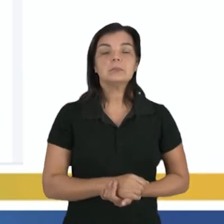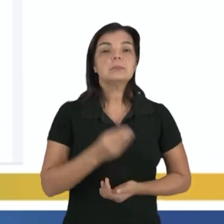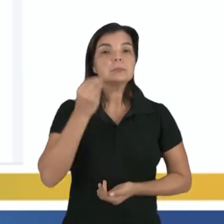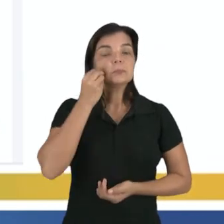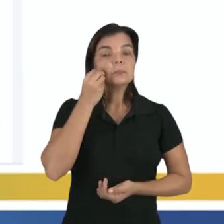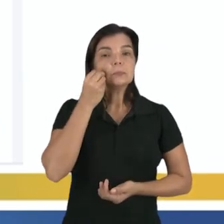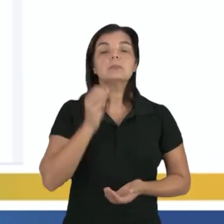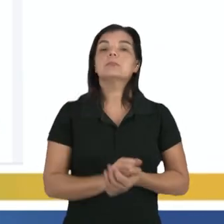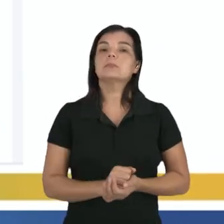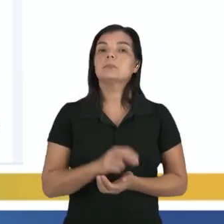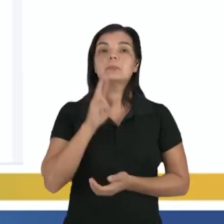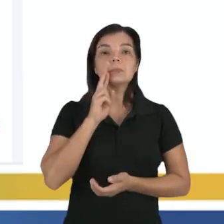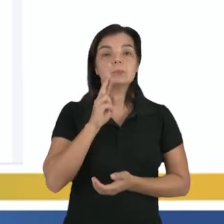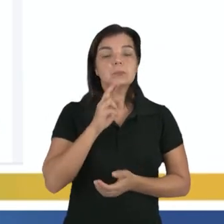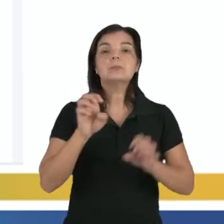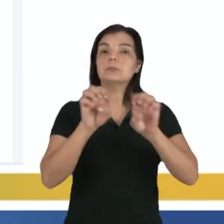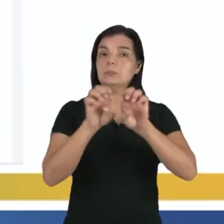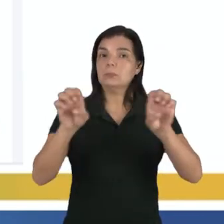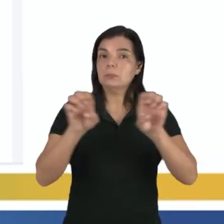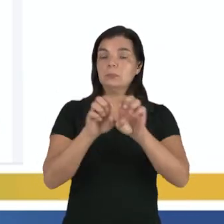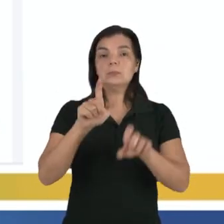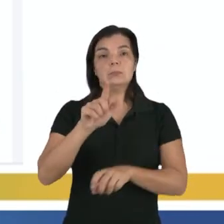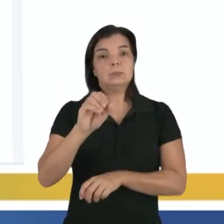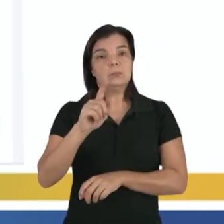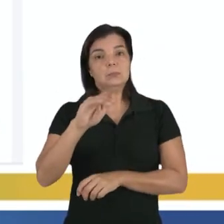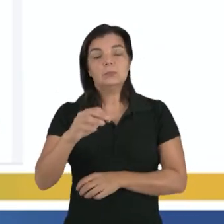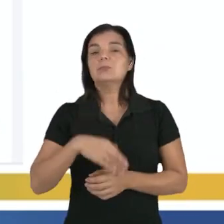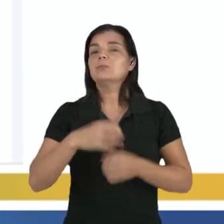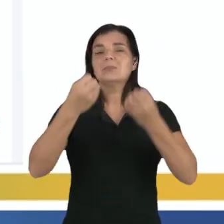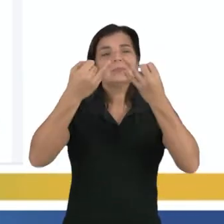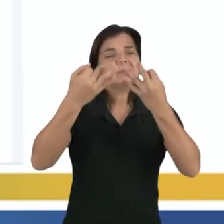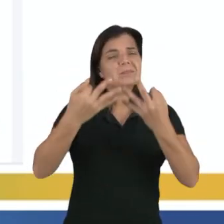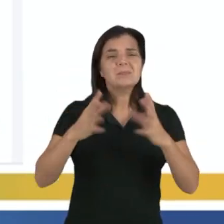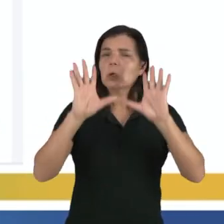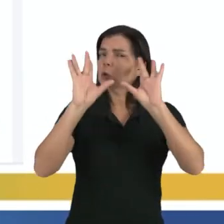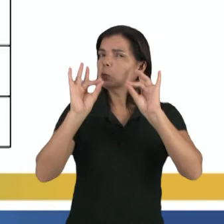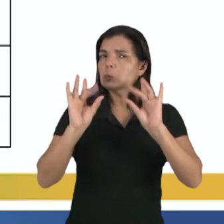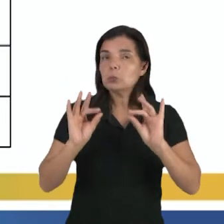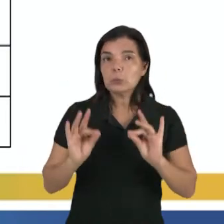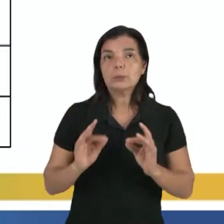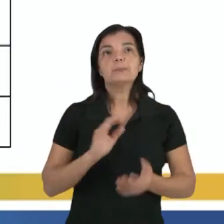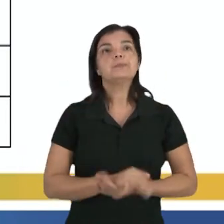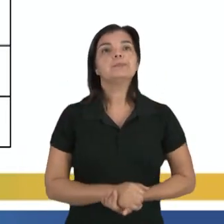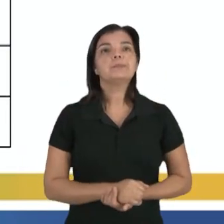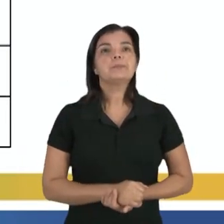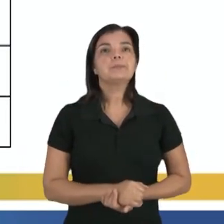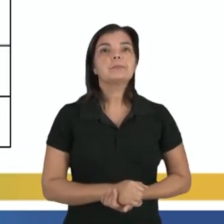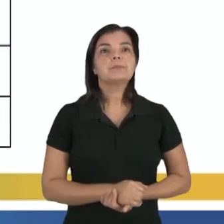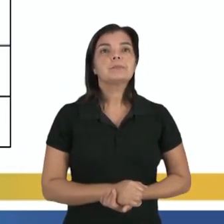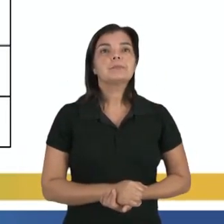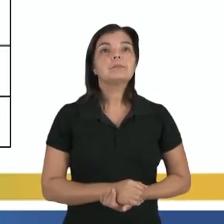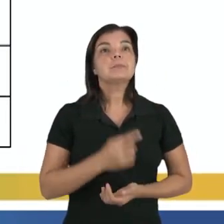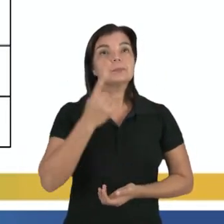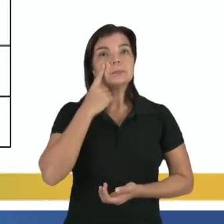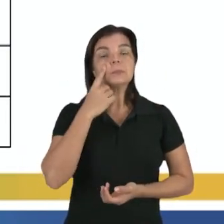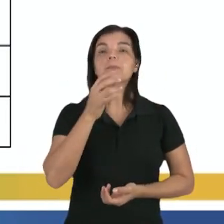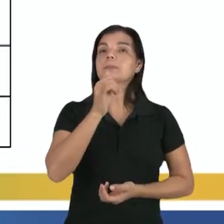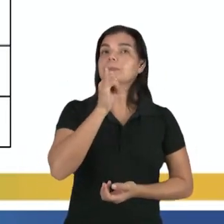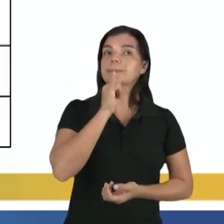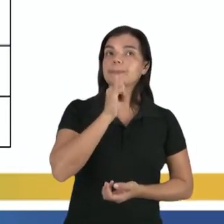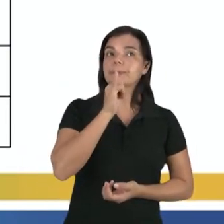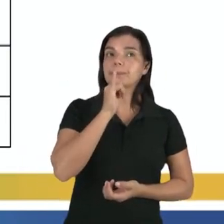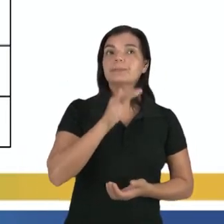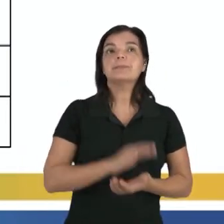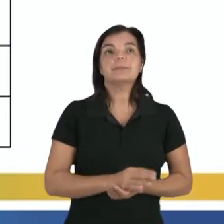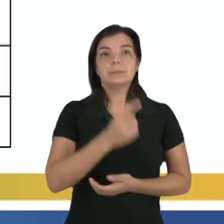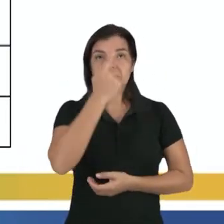tentar resolver as equações de lógica. Não dá para a gente explicar com muitos detalhes, tá? Então vamos pular aqui, nós temos exemplos